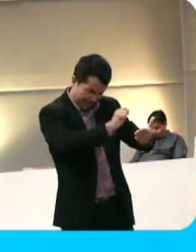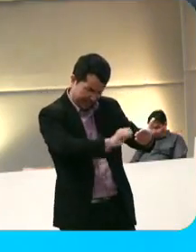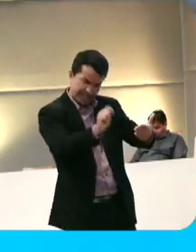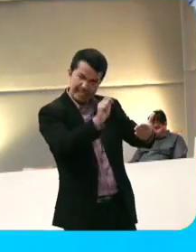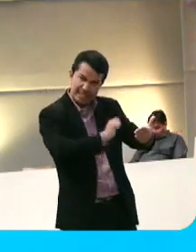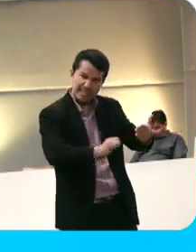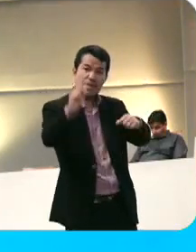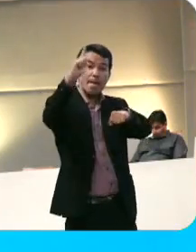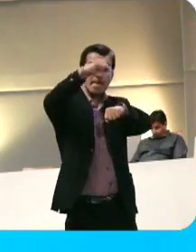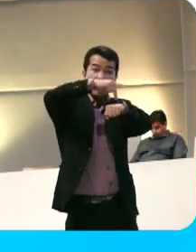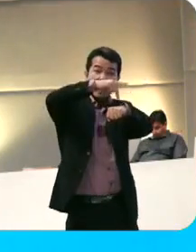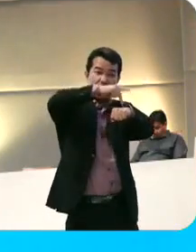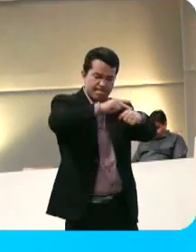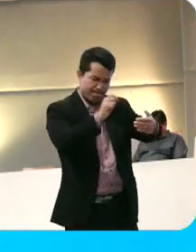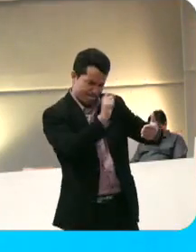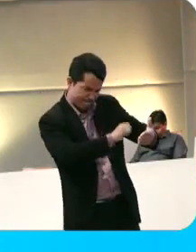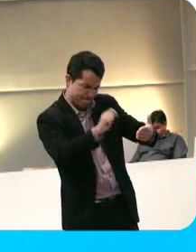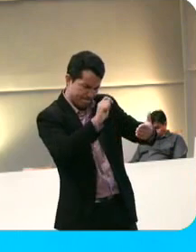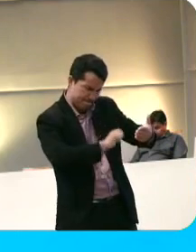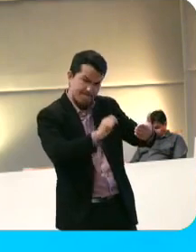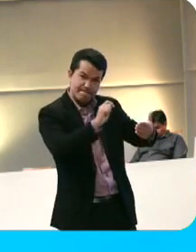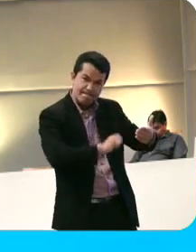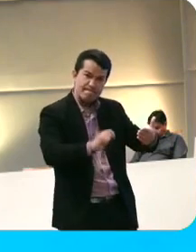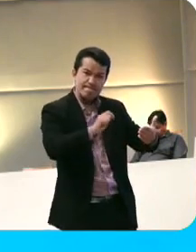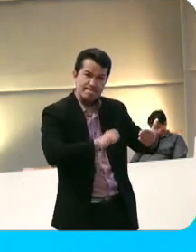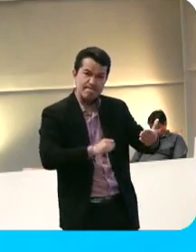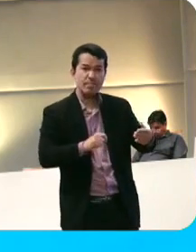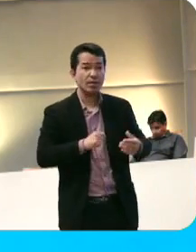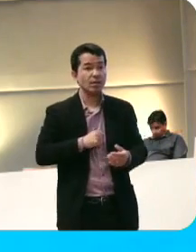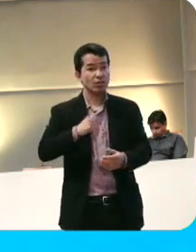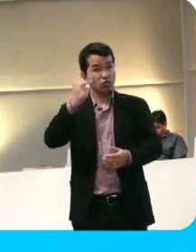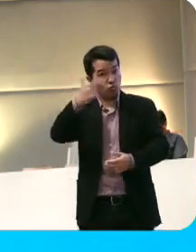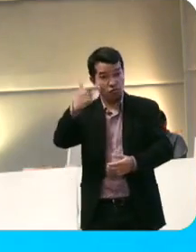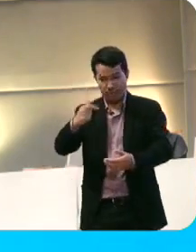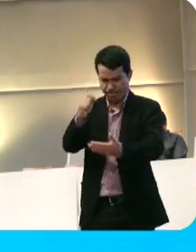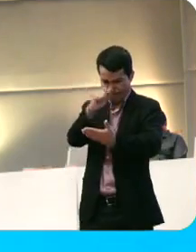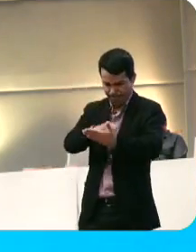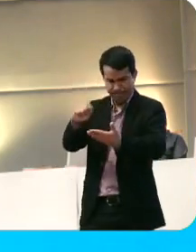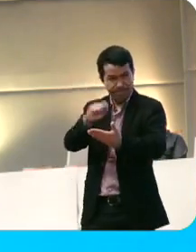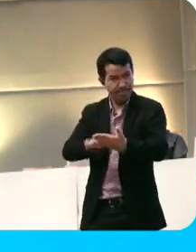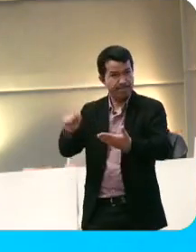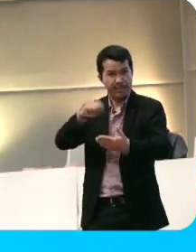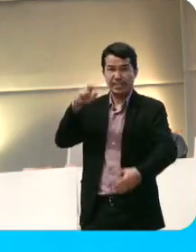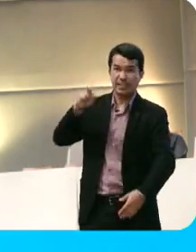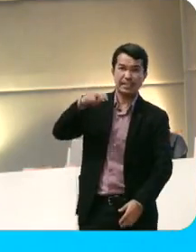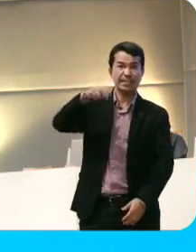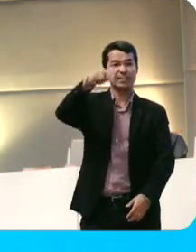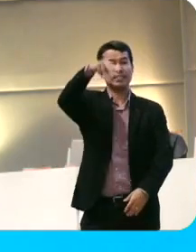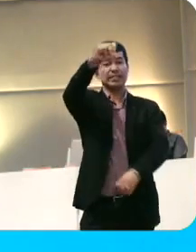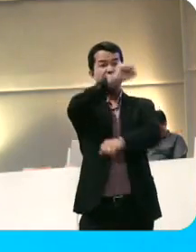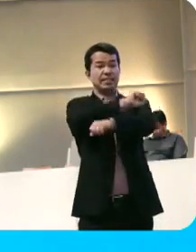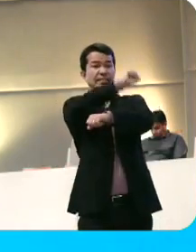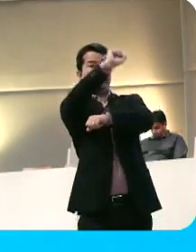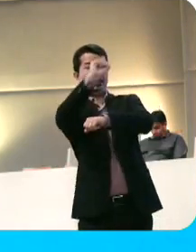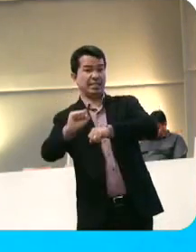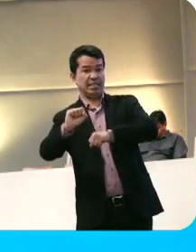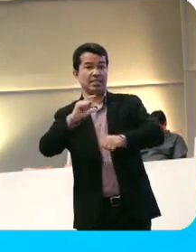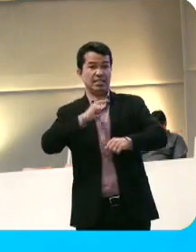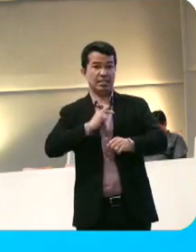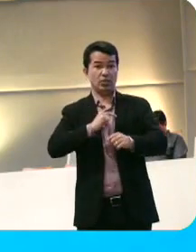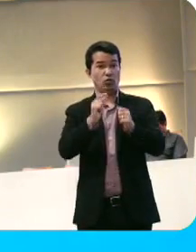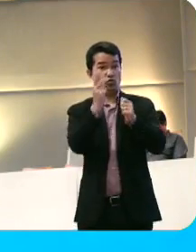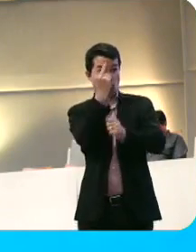às primeiras, e subiu ao monte Sinai, logo de manhã, como o Senhor lhe havia ordenado, levando nas mãos as 2